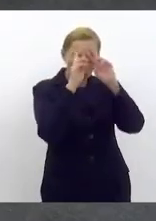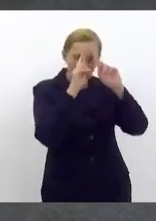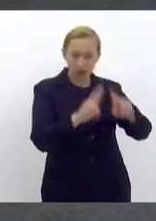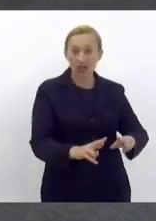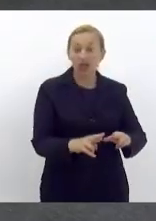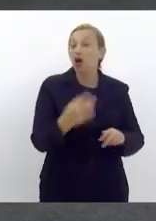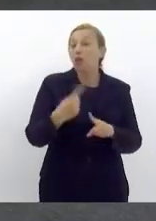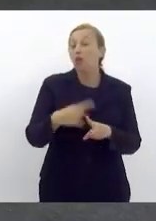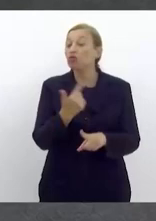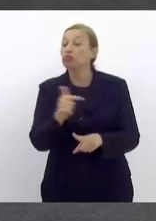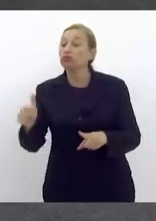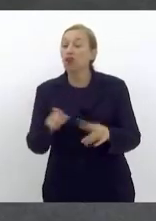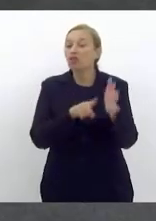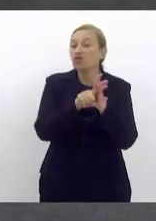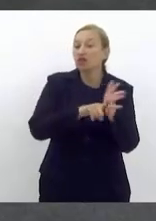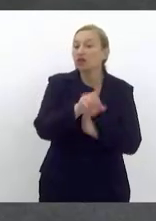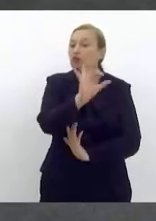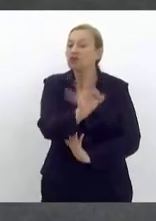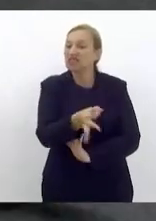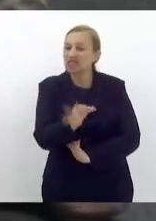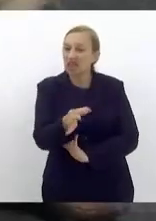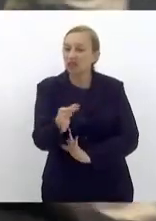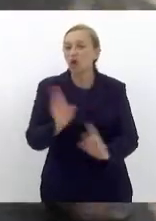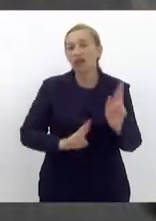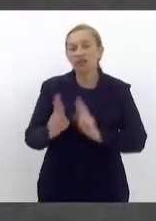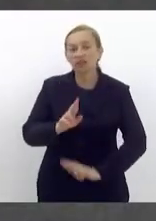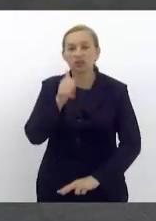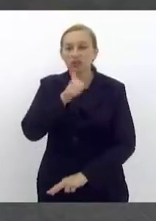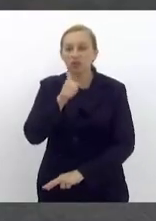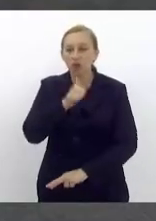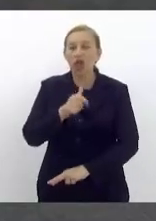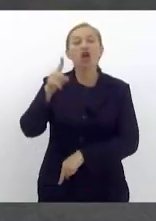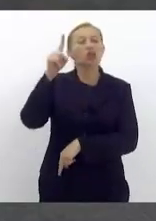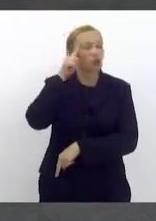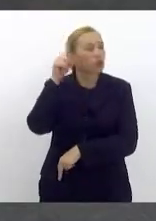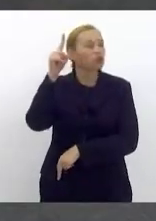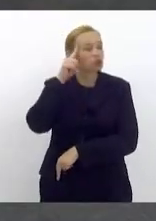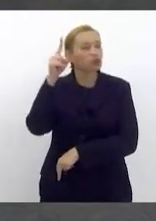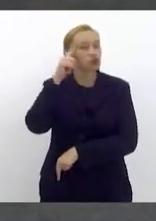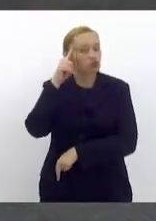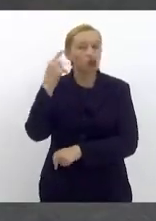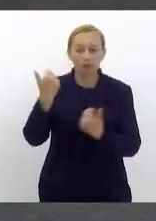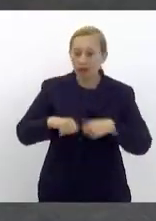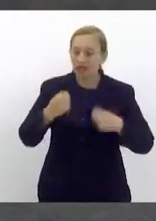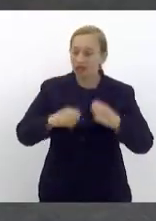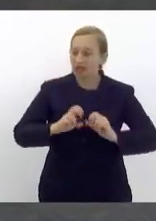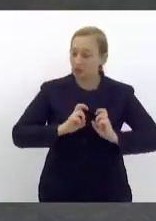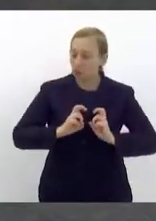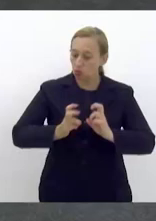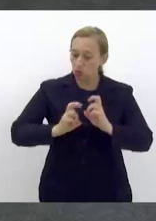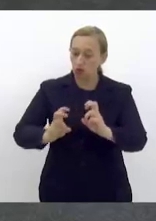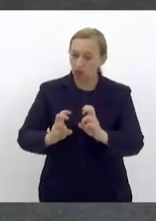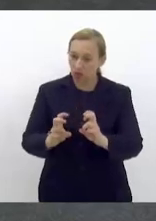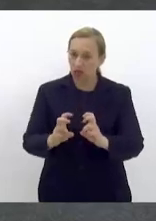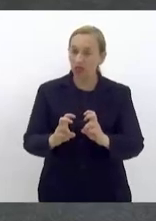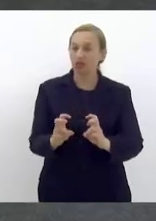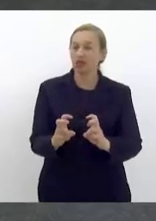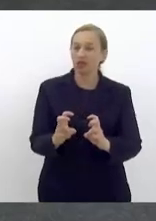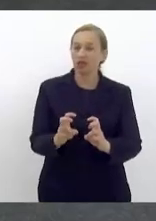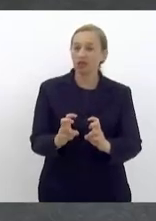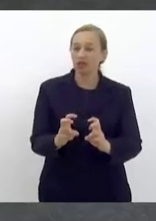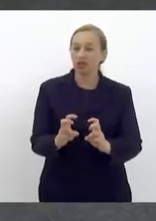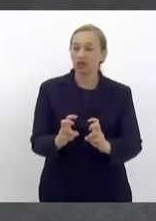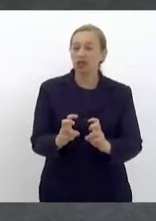há fiscalização concreta com relação a essas mulheres que todos os dias precisam pegar os transportes públicos e